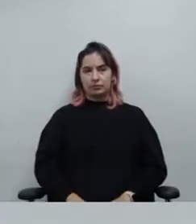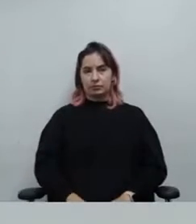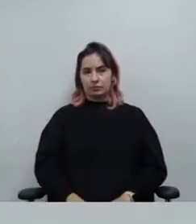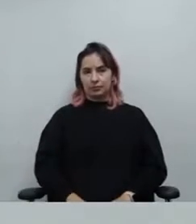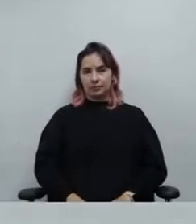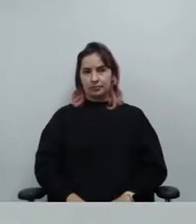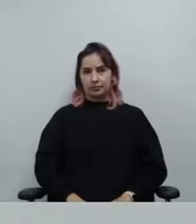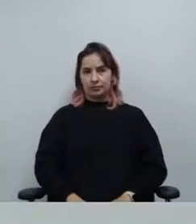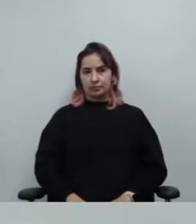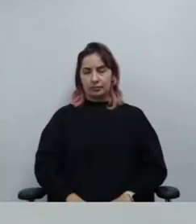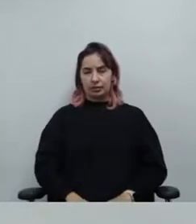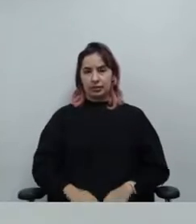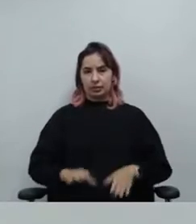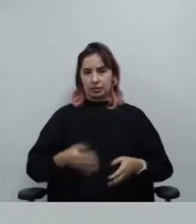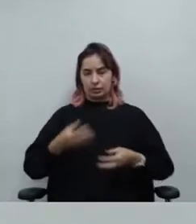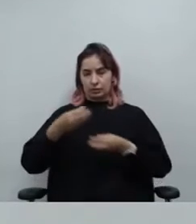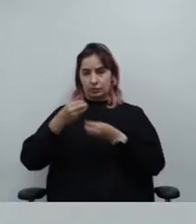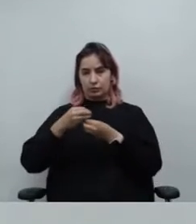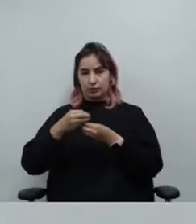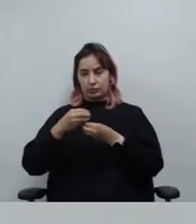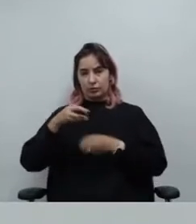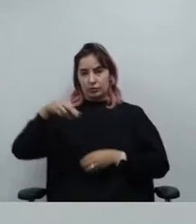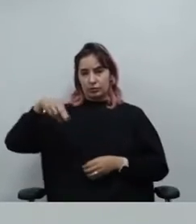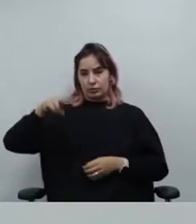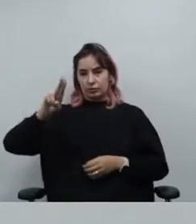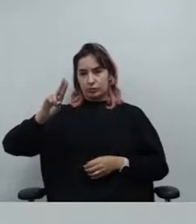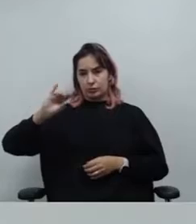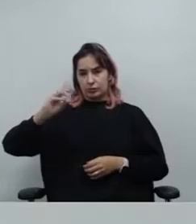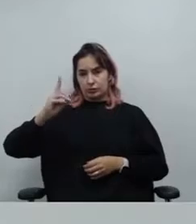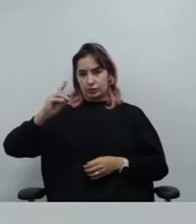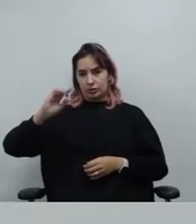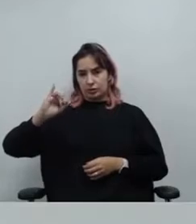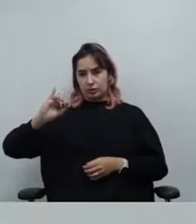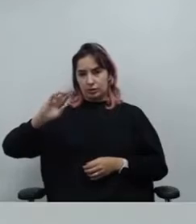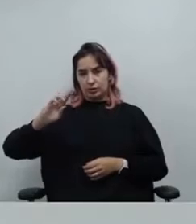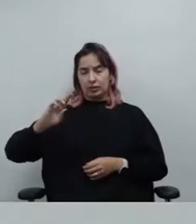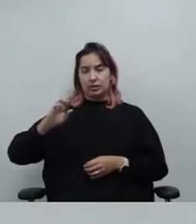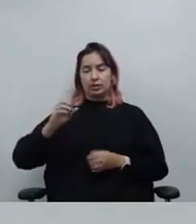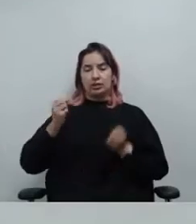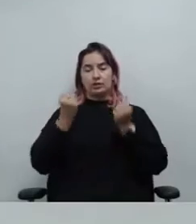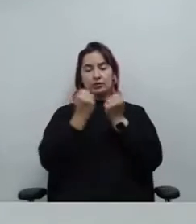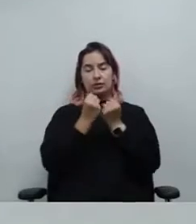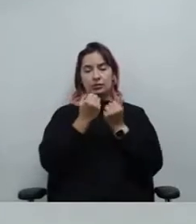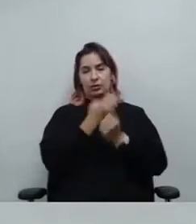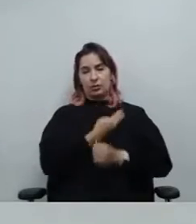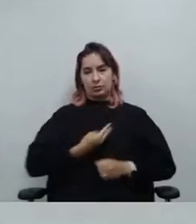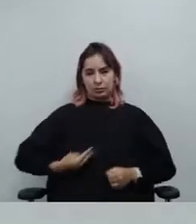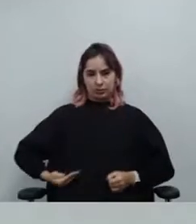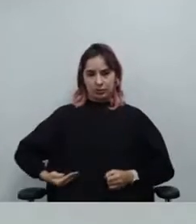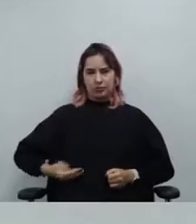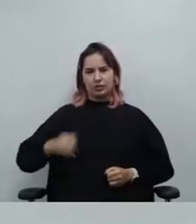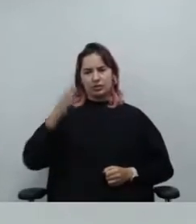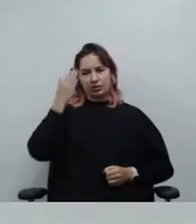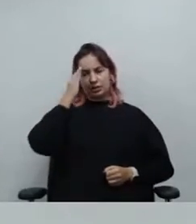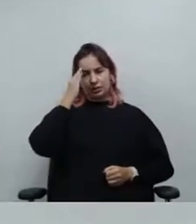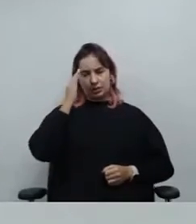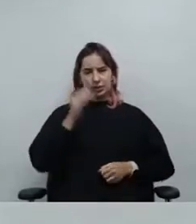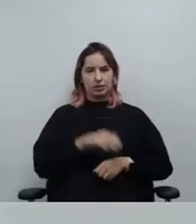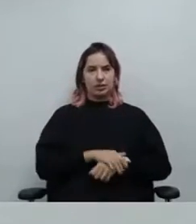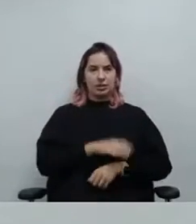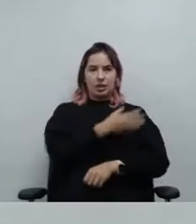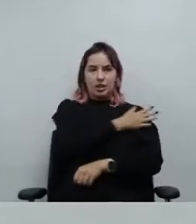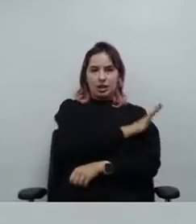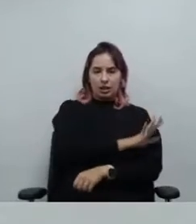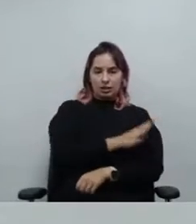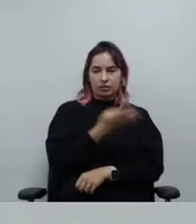enfim, a cisão do NUDIR, ela é essencial para fortalecer a capacidade da Defensoria Pública de lidar com essas questões de raça,